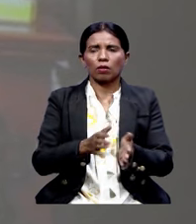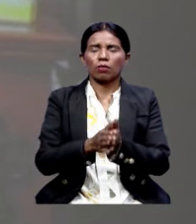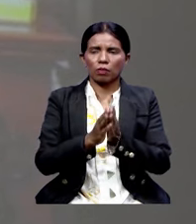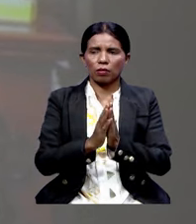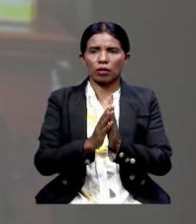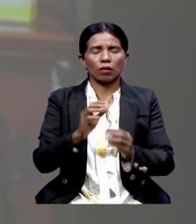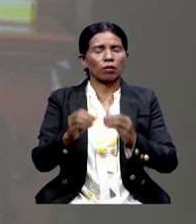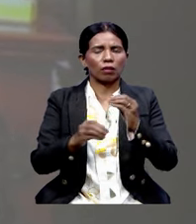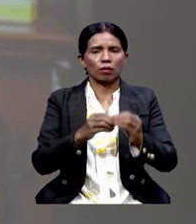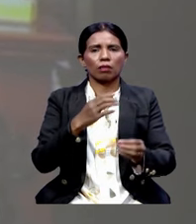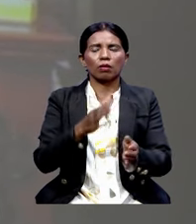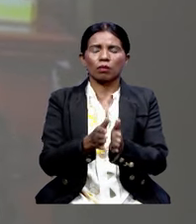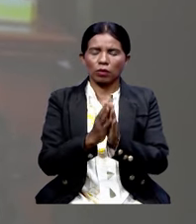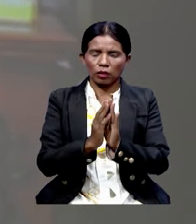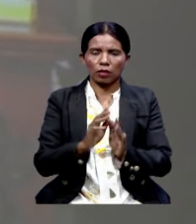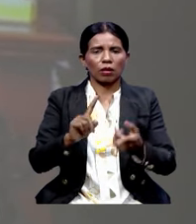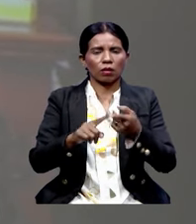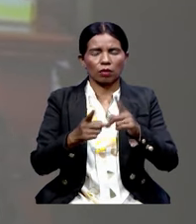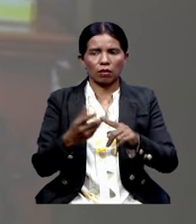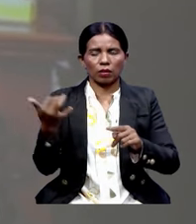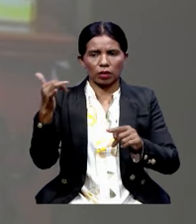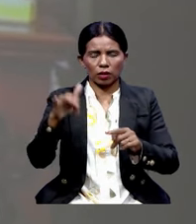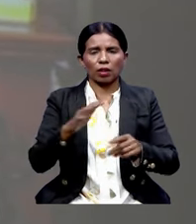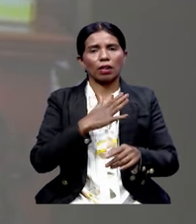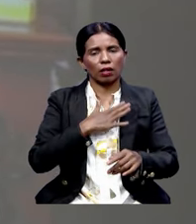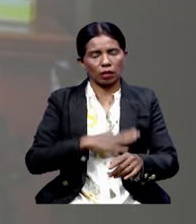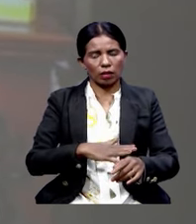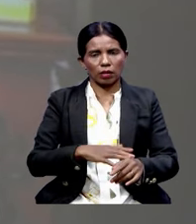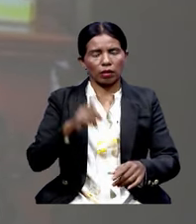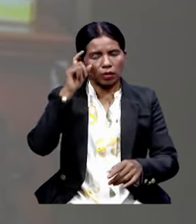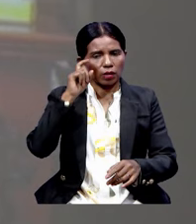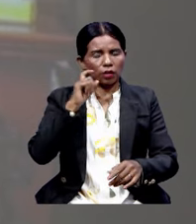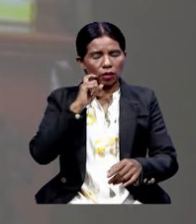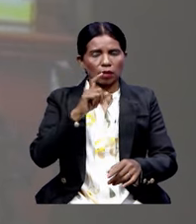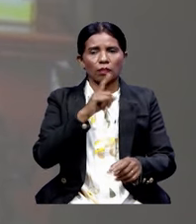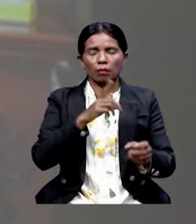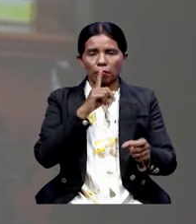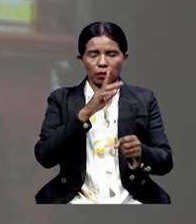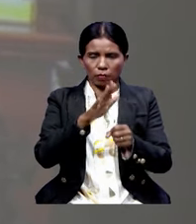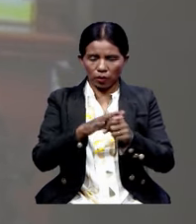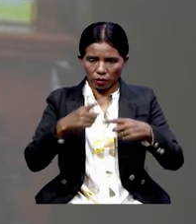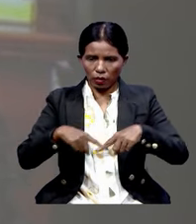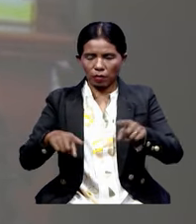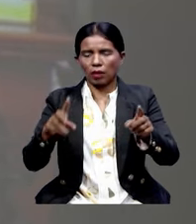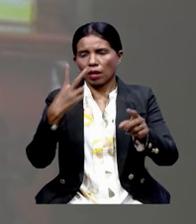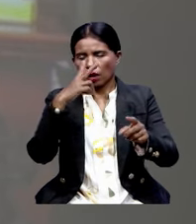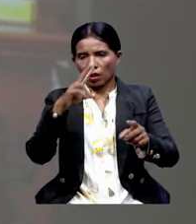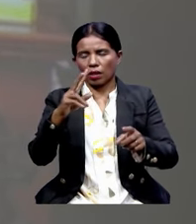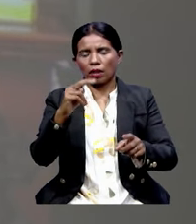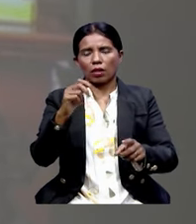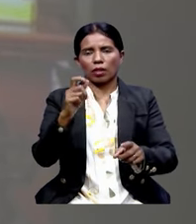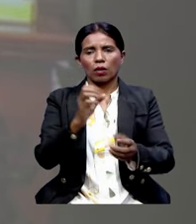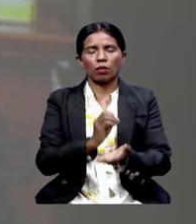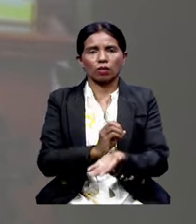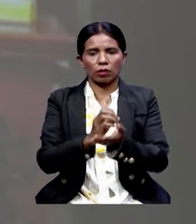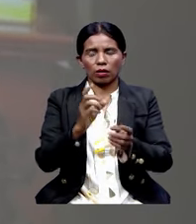kestaun sensitivu husu par kolega sira kalma i maumbot komprometiru si tumba direita ia natuka si trana waikusi atu